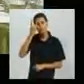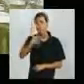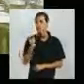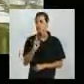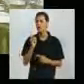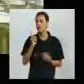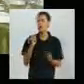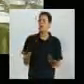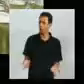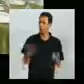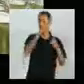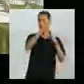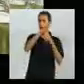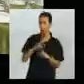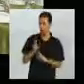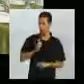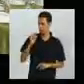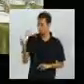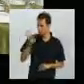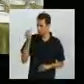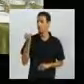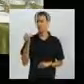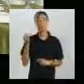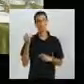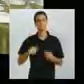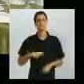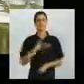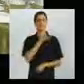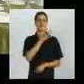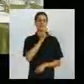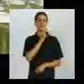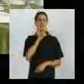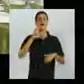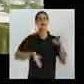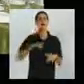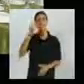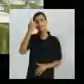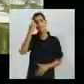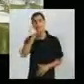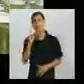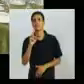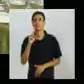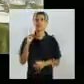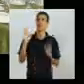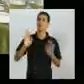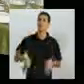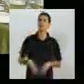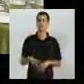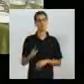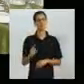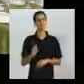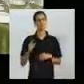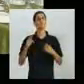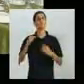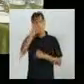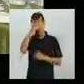reconheciam a importância, também não reconhecem a importância, não conseguem imaginar, medir o quanto isso é importante, a formação de um